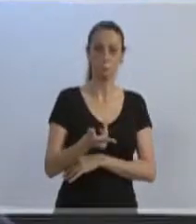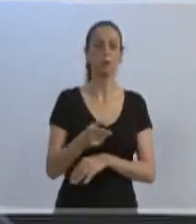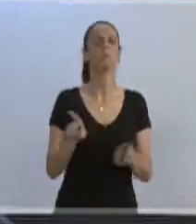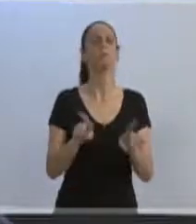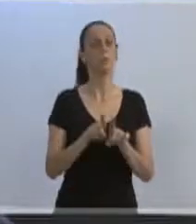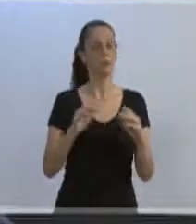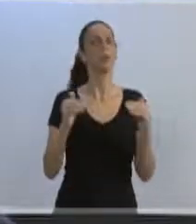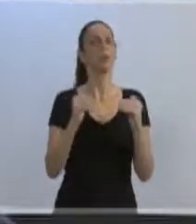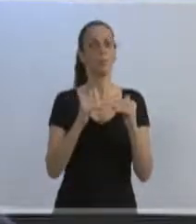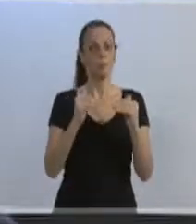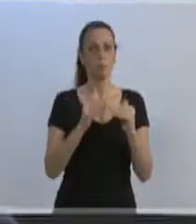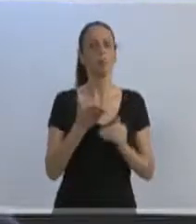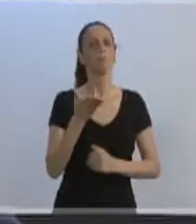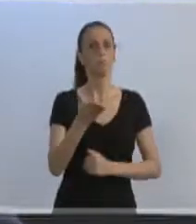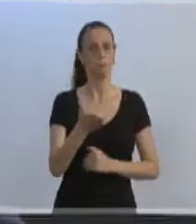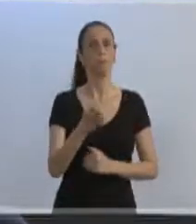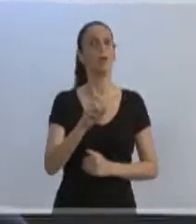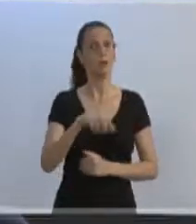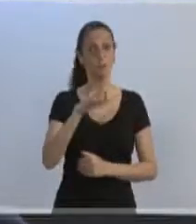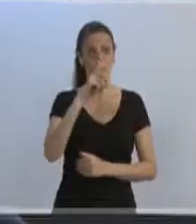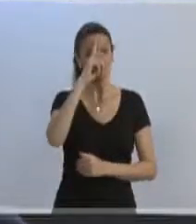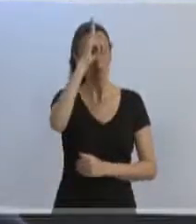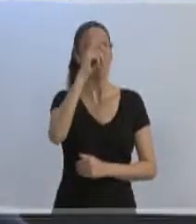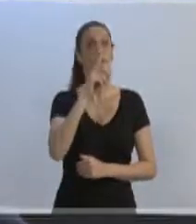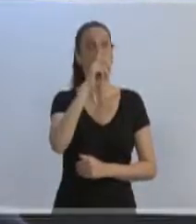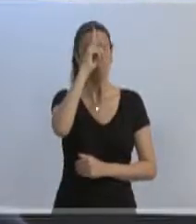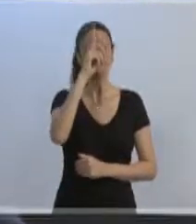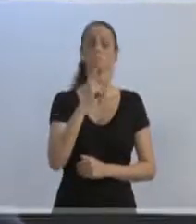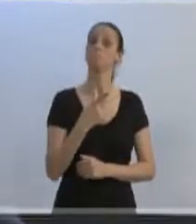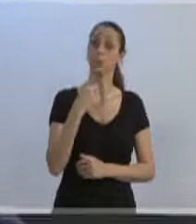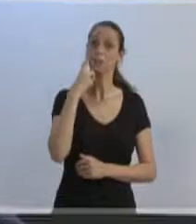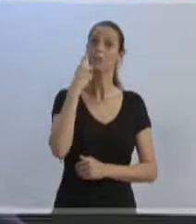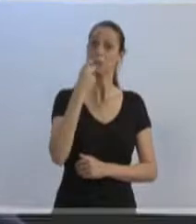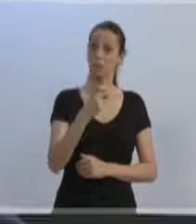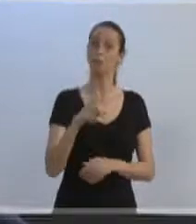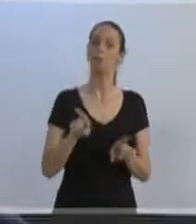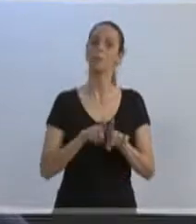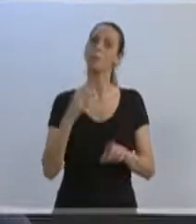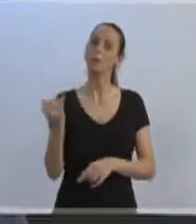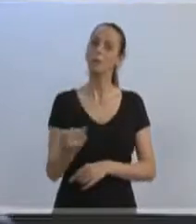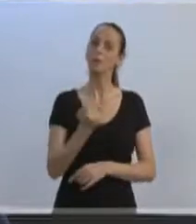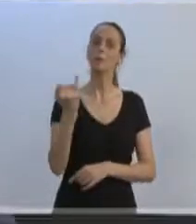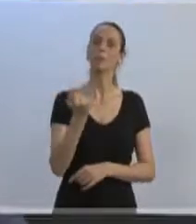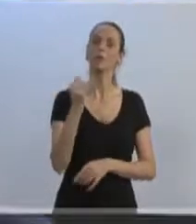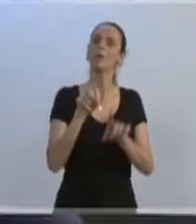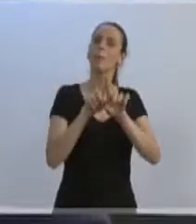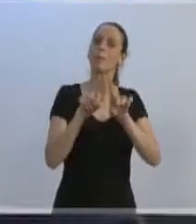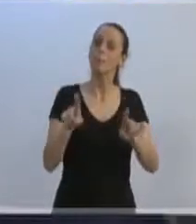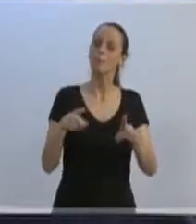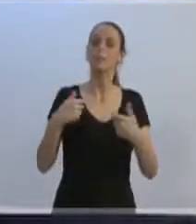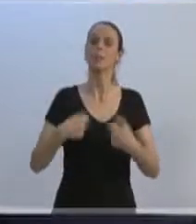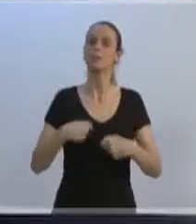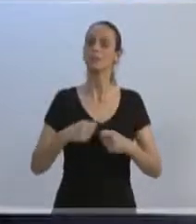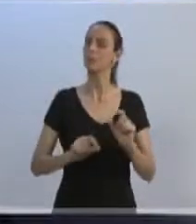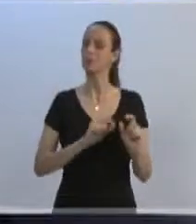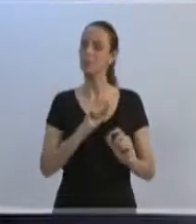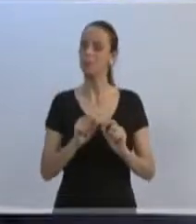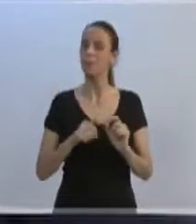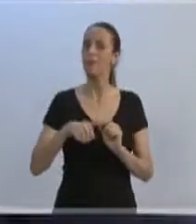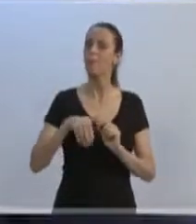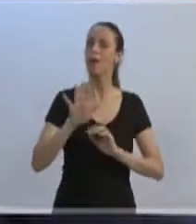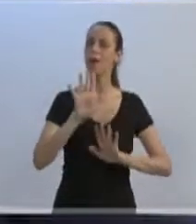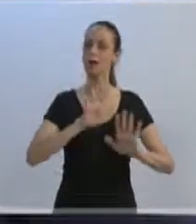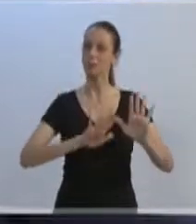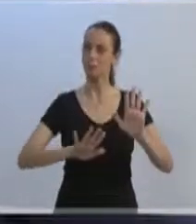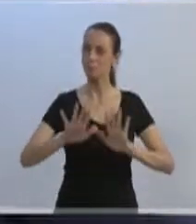concordo com a excelência uma ideia é interessante importante mas nós precisamos olhar com um pouco mais de cuidado